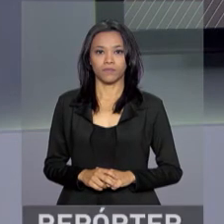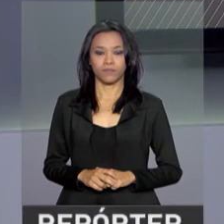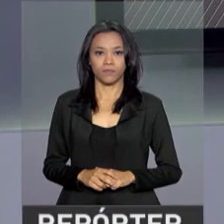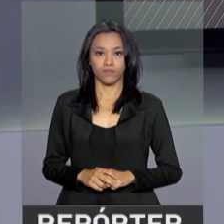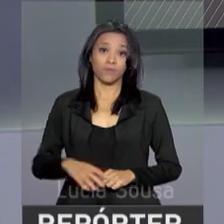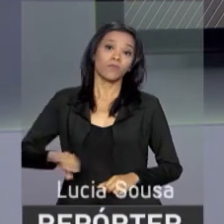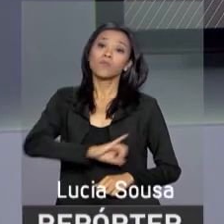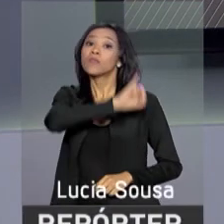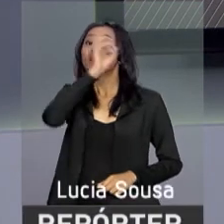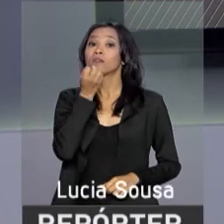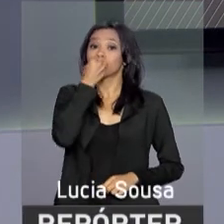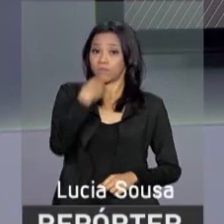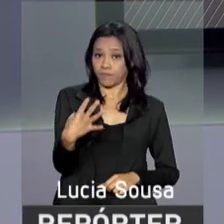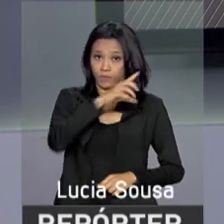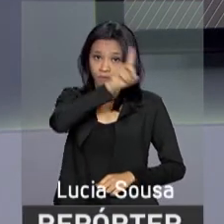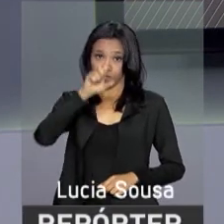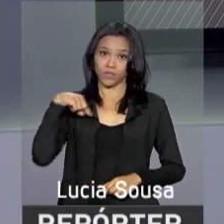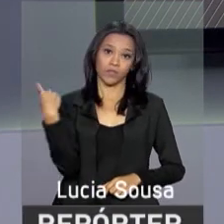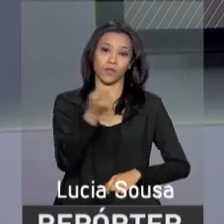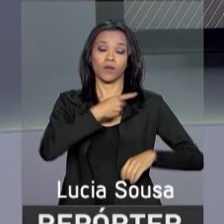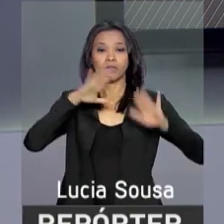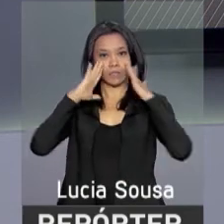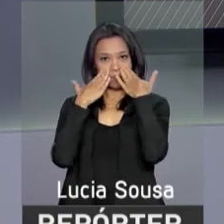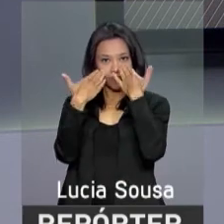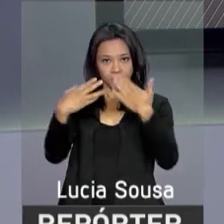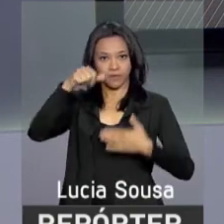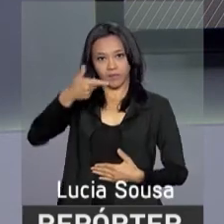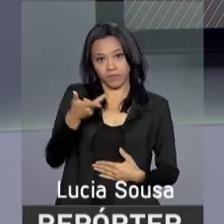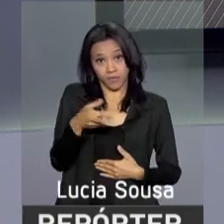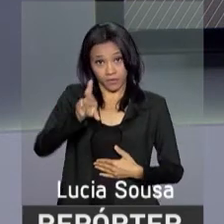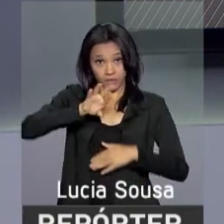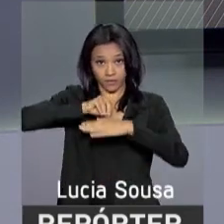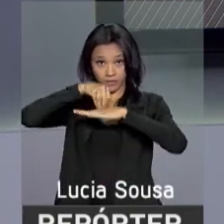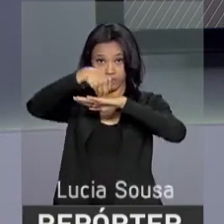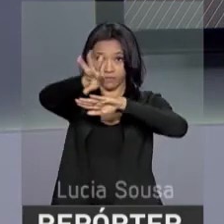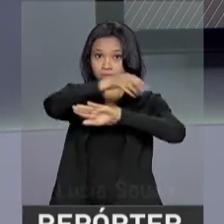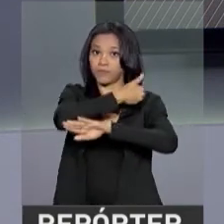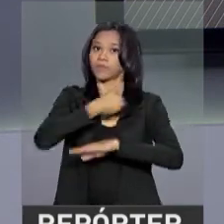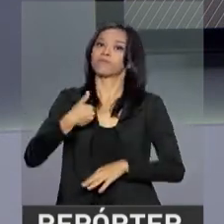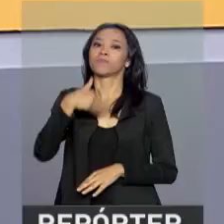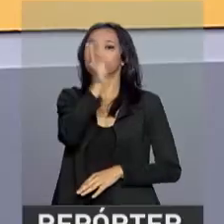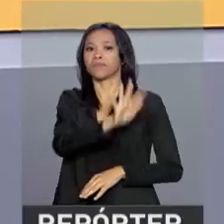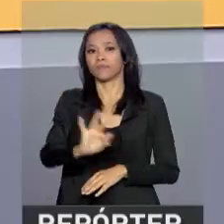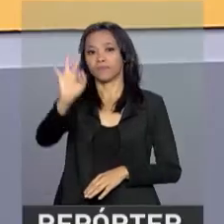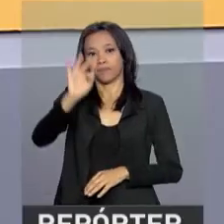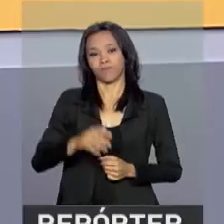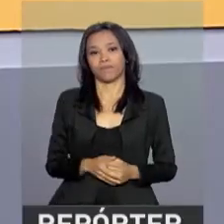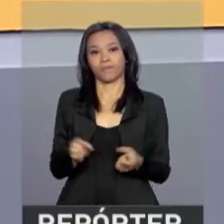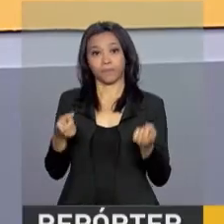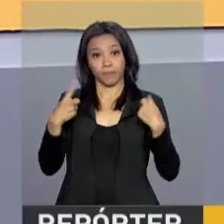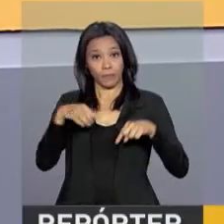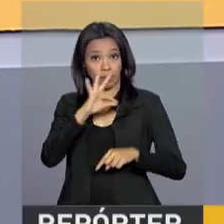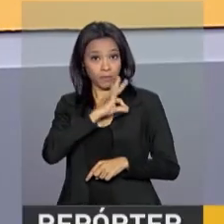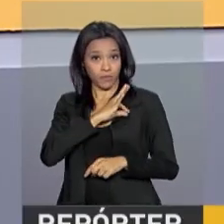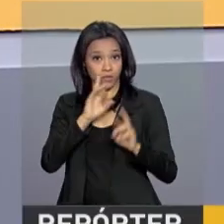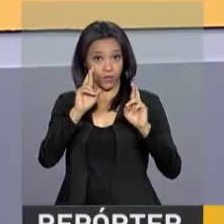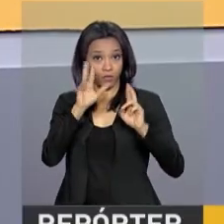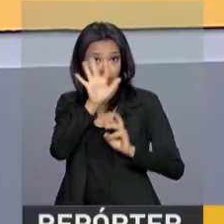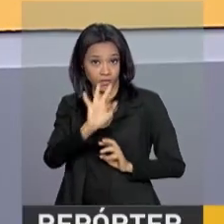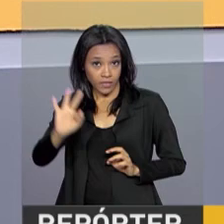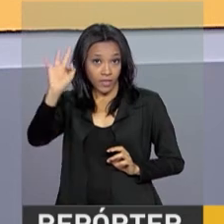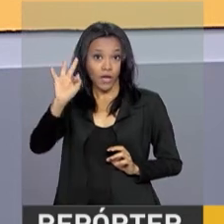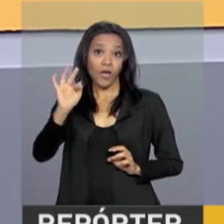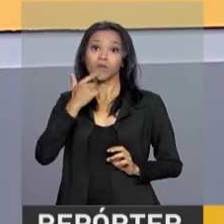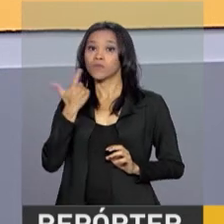olá bom dia estamos de volta com o repórter nbr as notícias do governo federal a polícia rodoviária federal